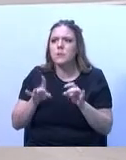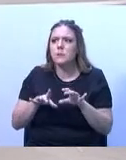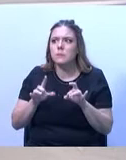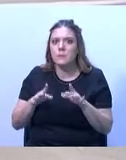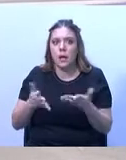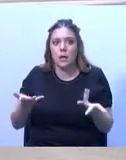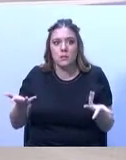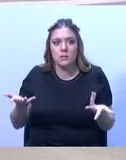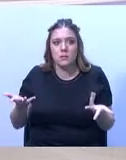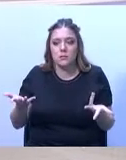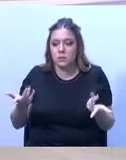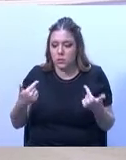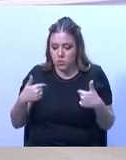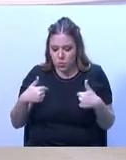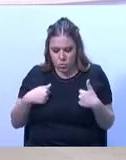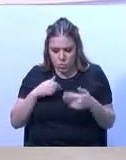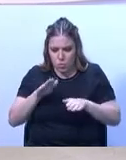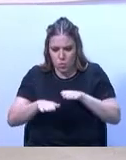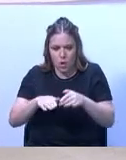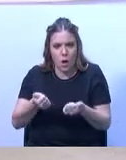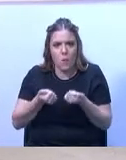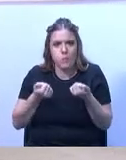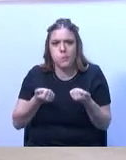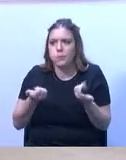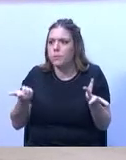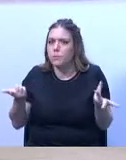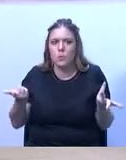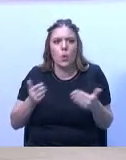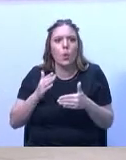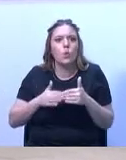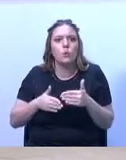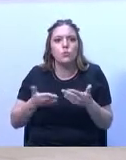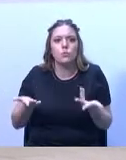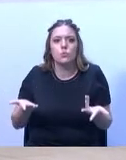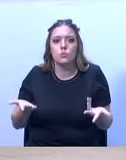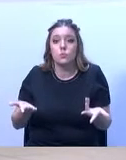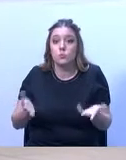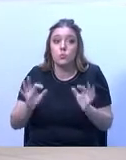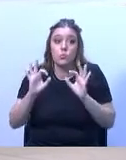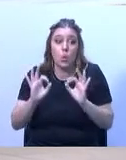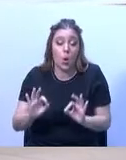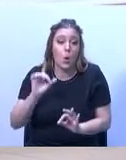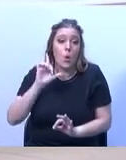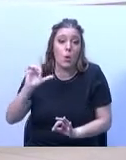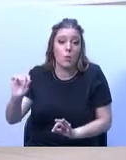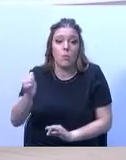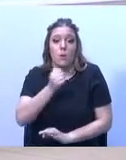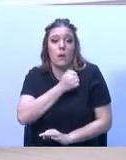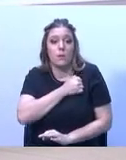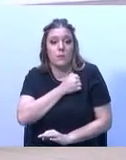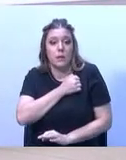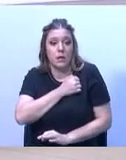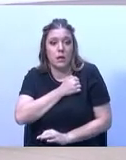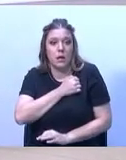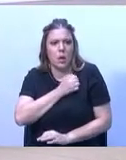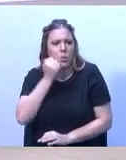passa comigo que eu não consigo andar hoje? Isto nunca me aconteceu. Pronto, vim-me embora para casa e continuou